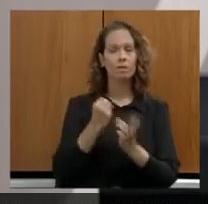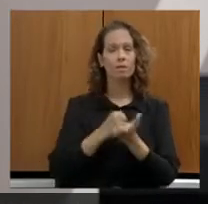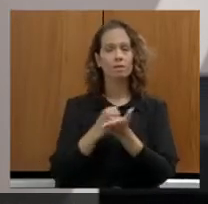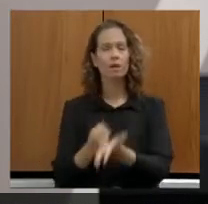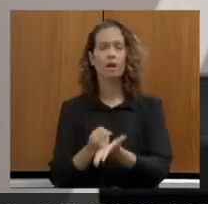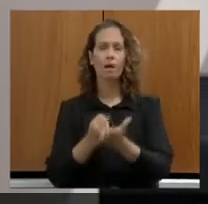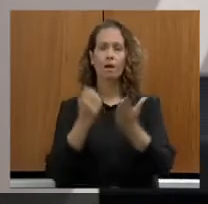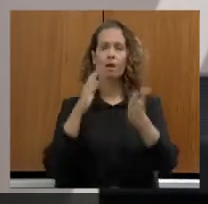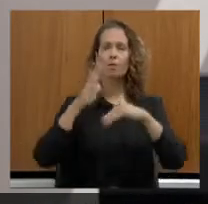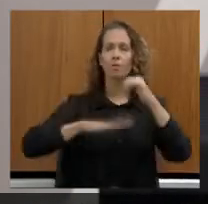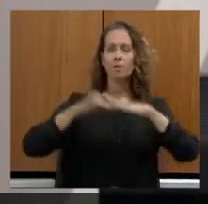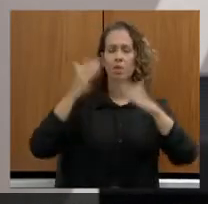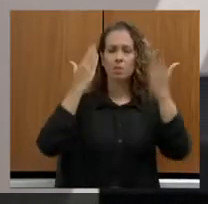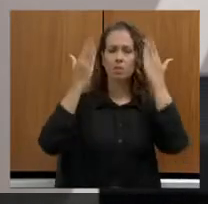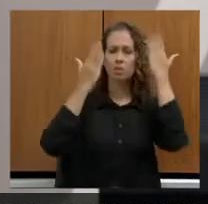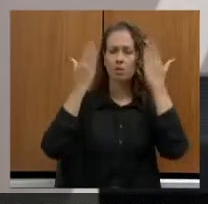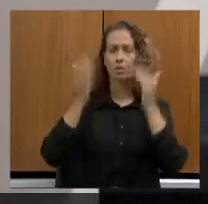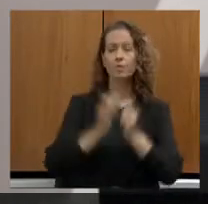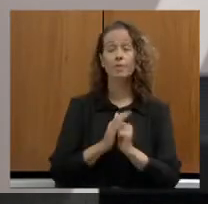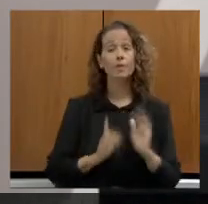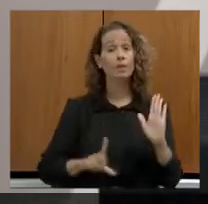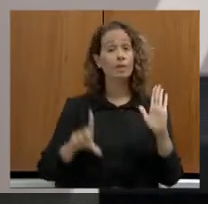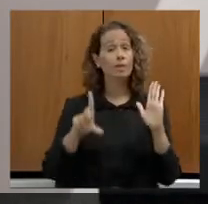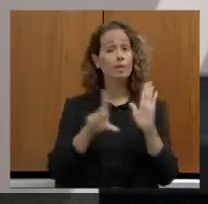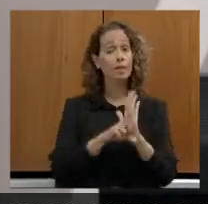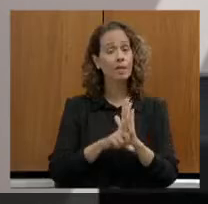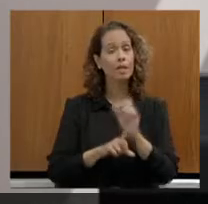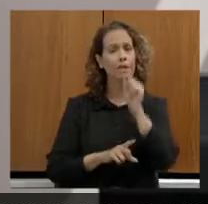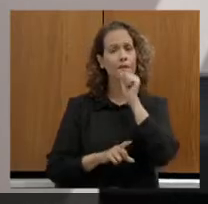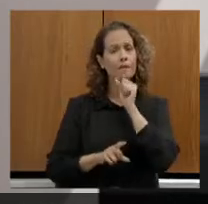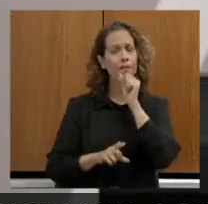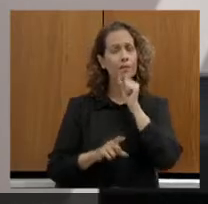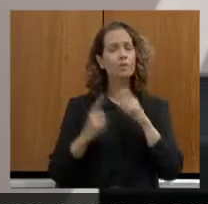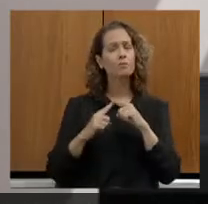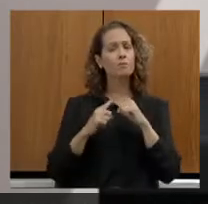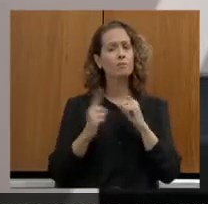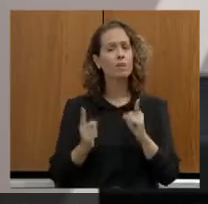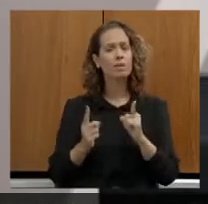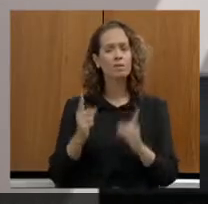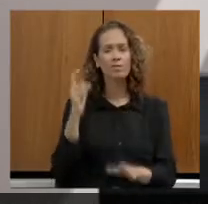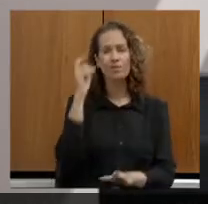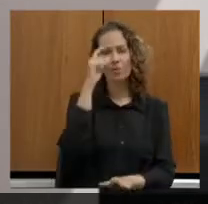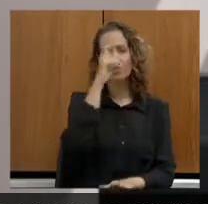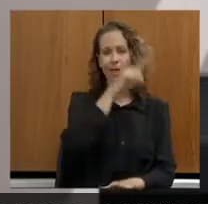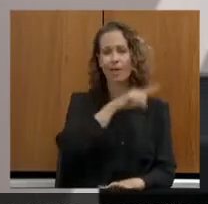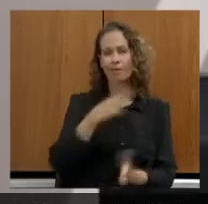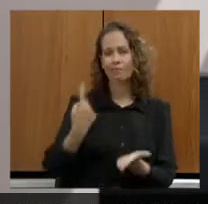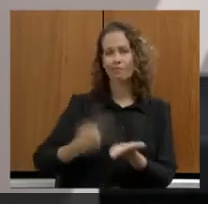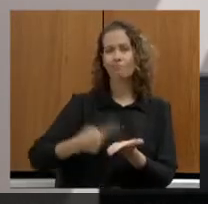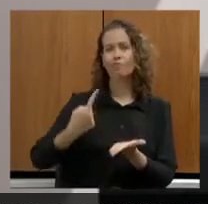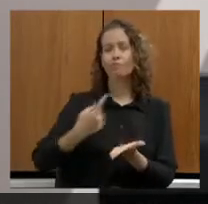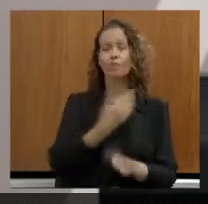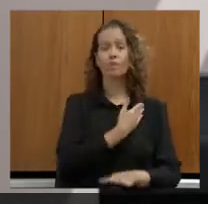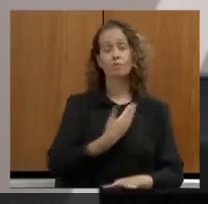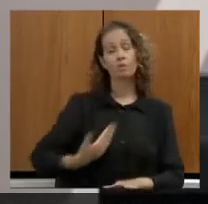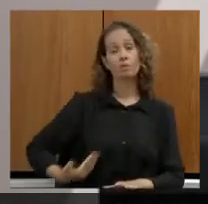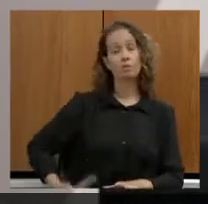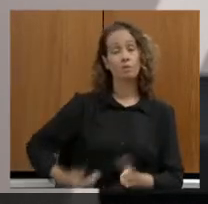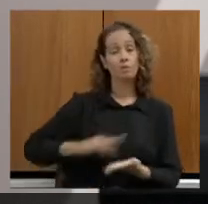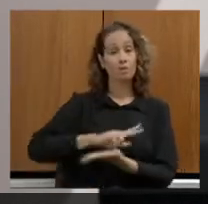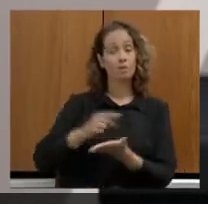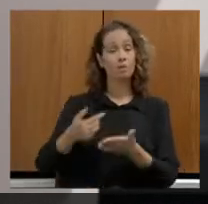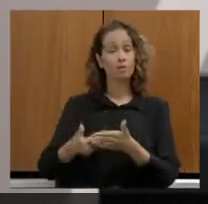psicólogos essa lei antiga mas ela tinha uma dificuldade de ser cumprida pelos governos anteriores